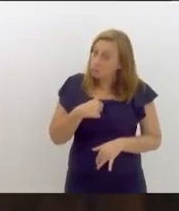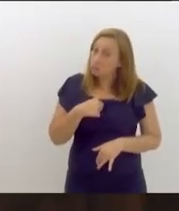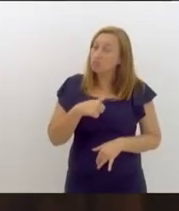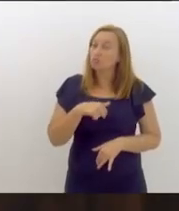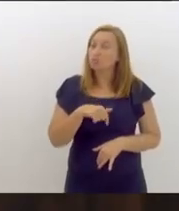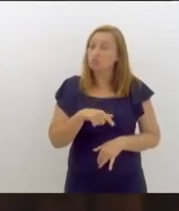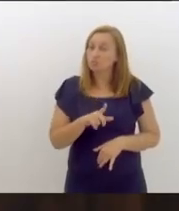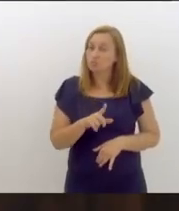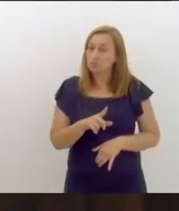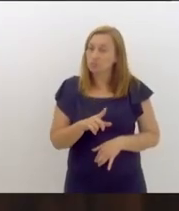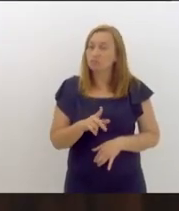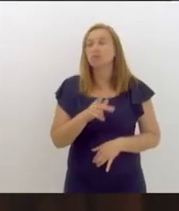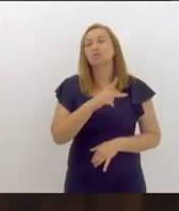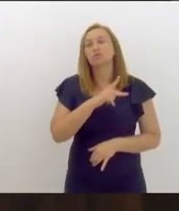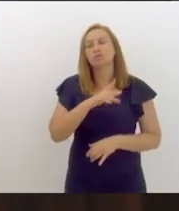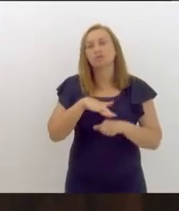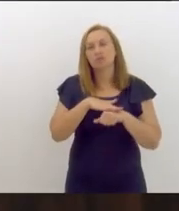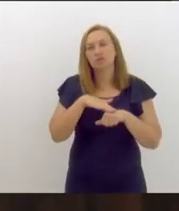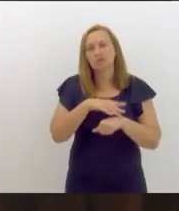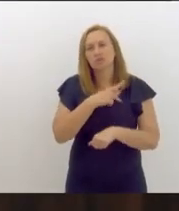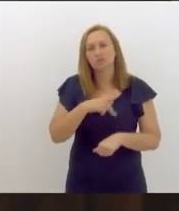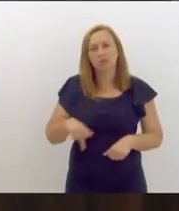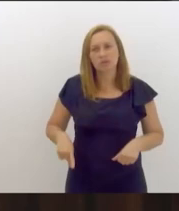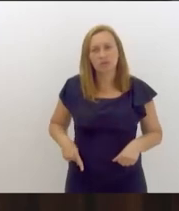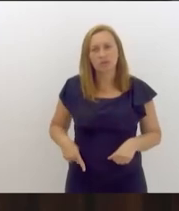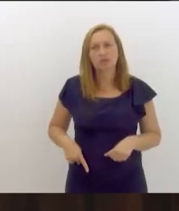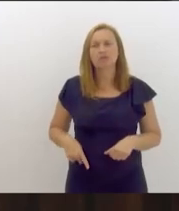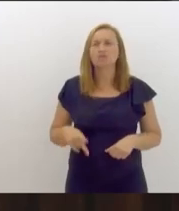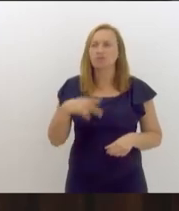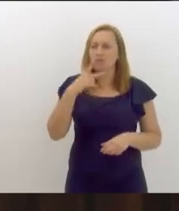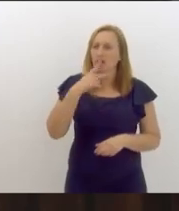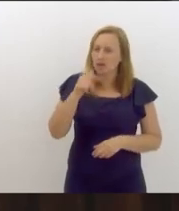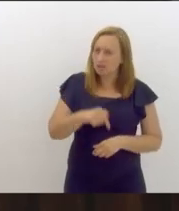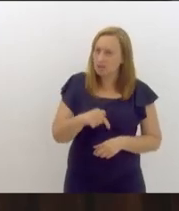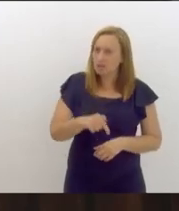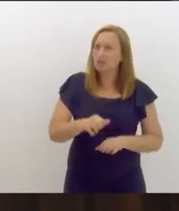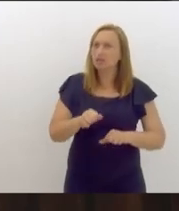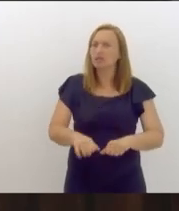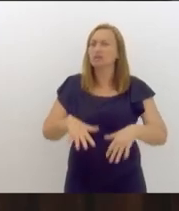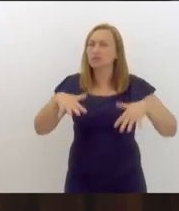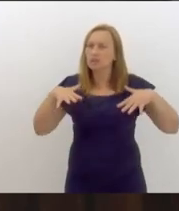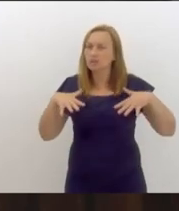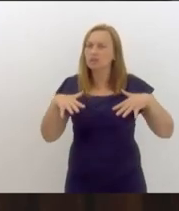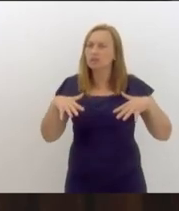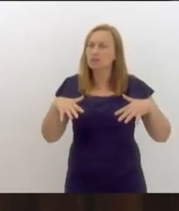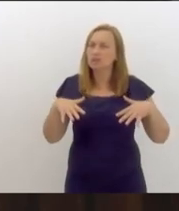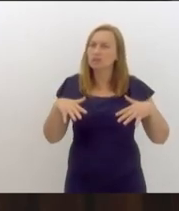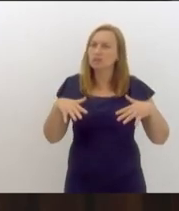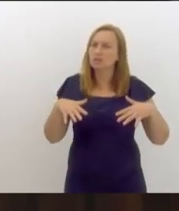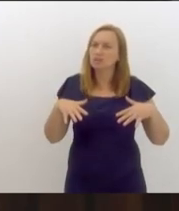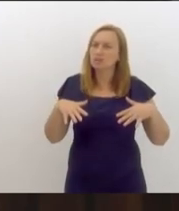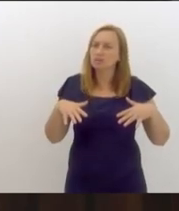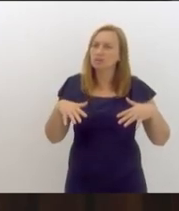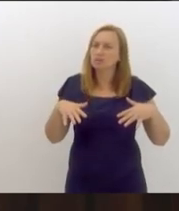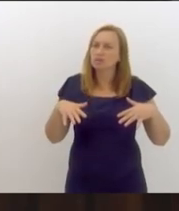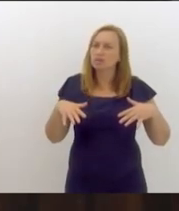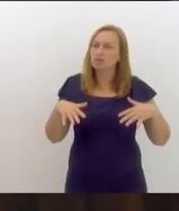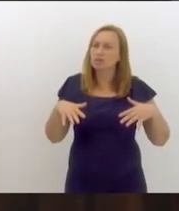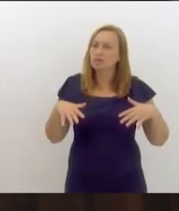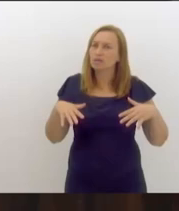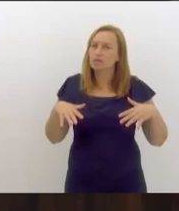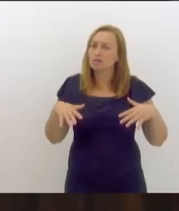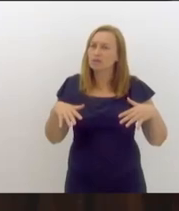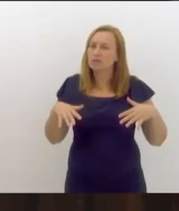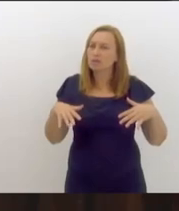levar ao presidente O que foi trazido aqui no plenário né Para que eu